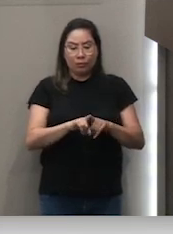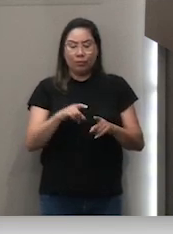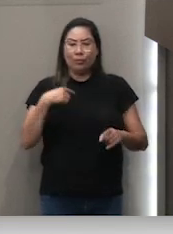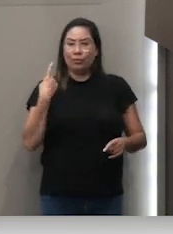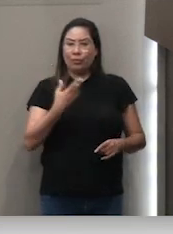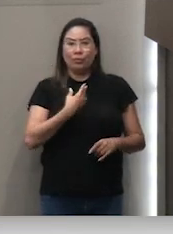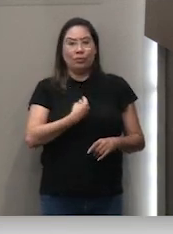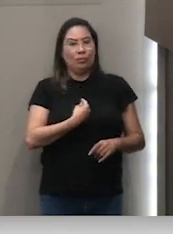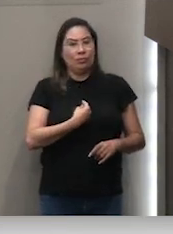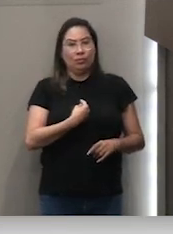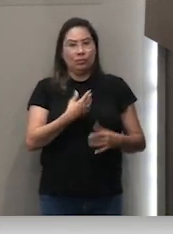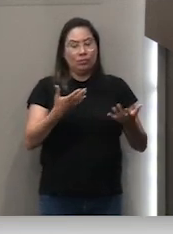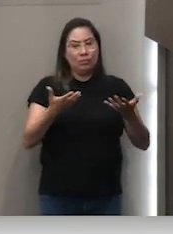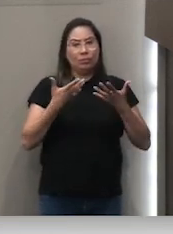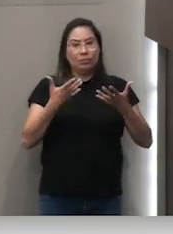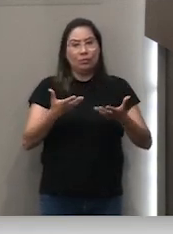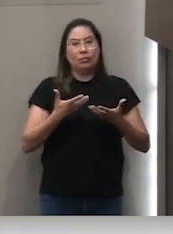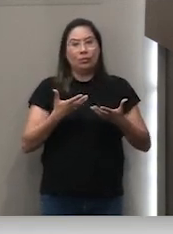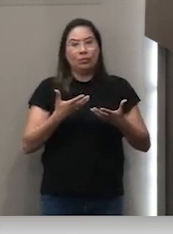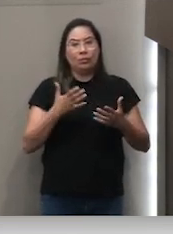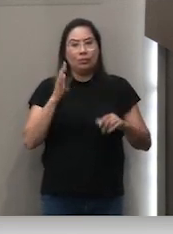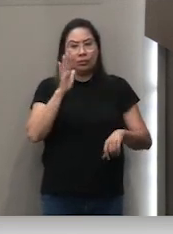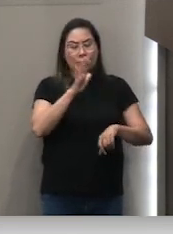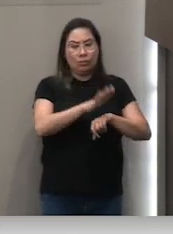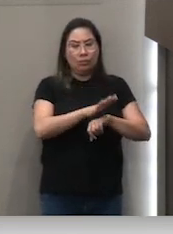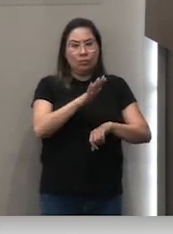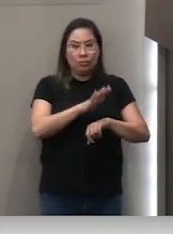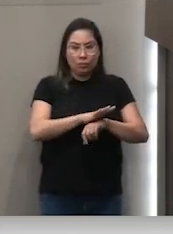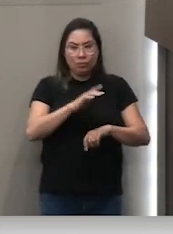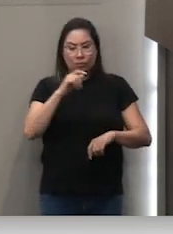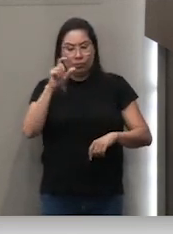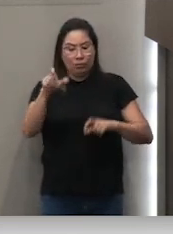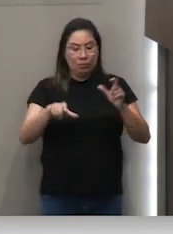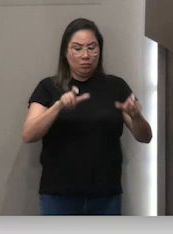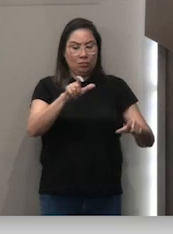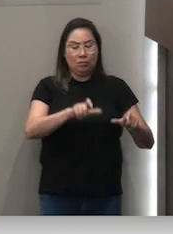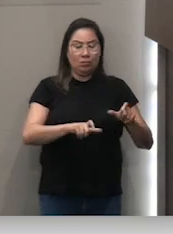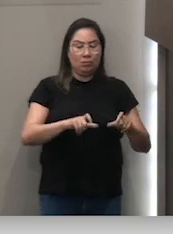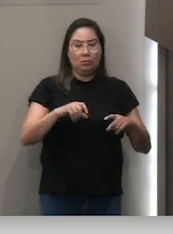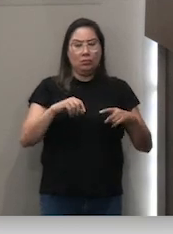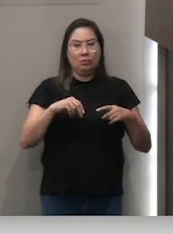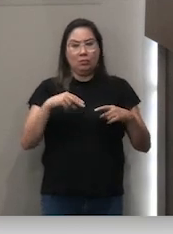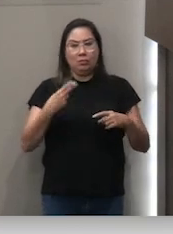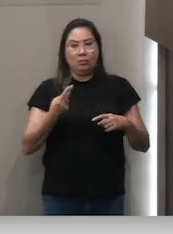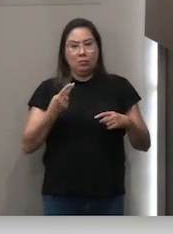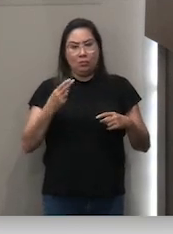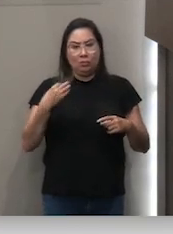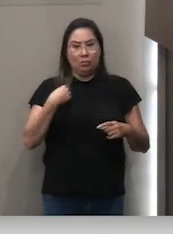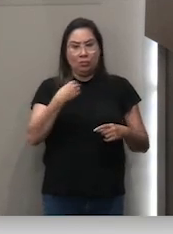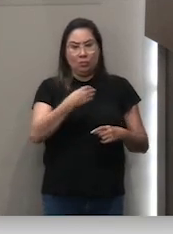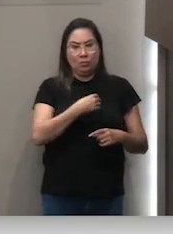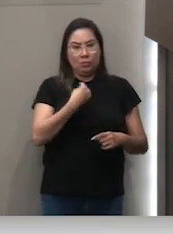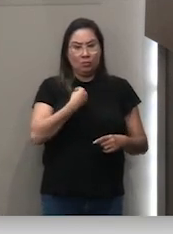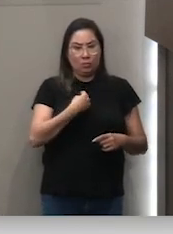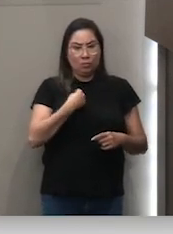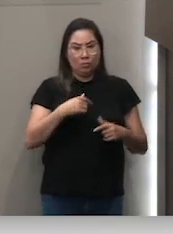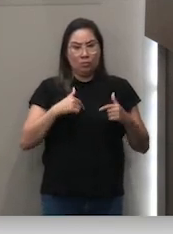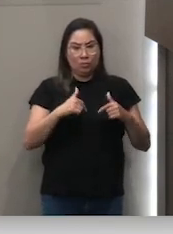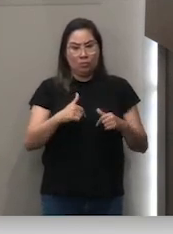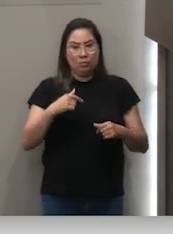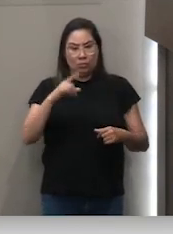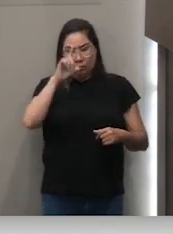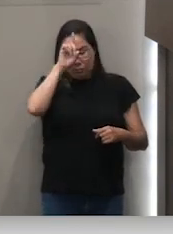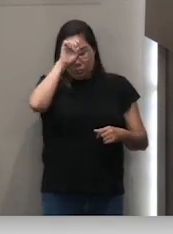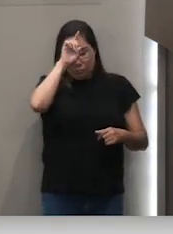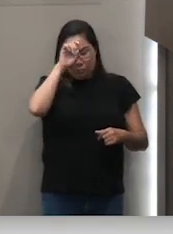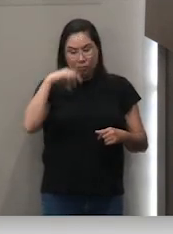está querendo, né, culpar A ou B, ou principalmente a classe médica que atua no Hospital Municipal.